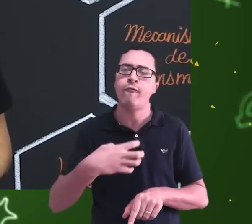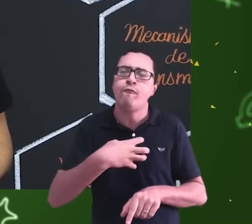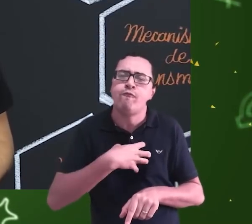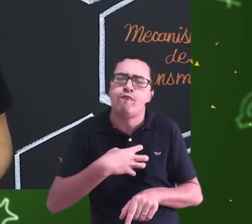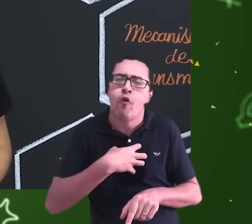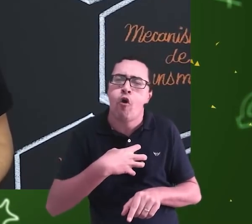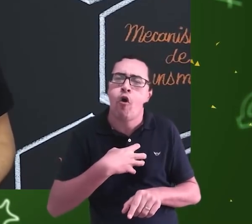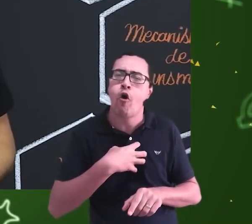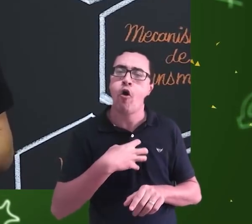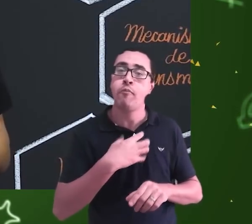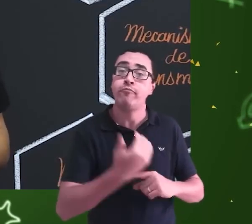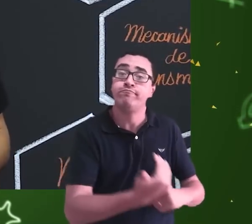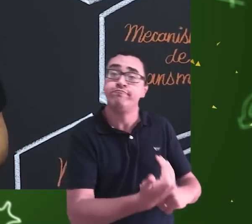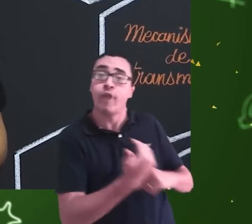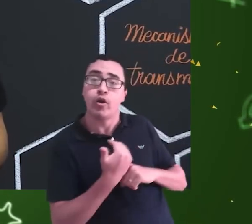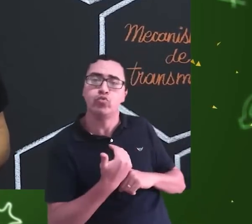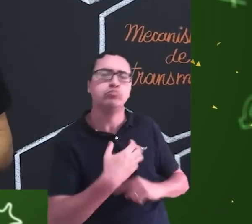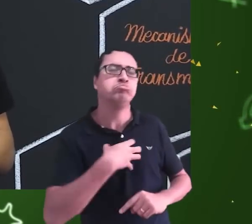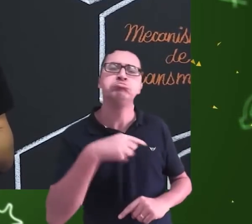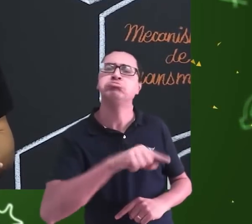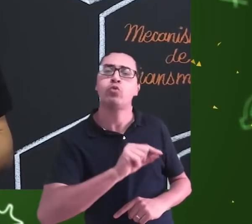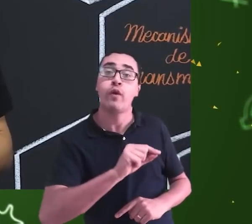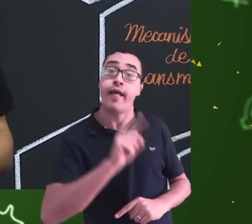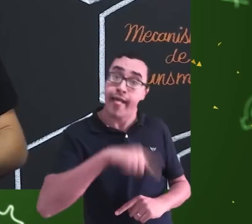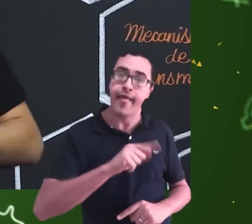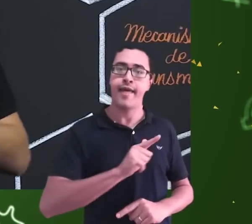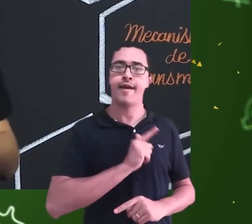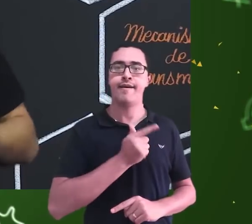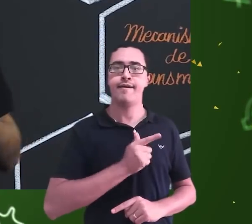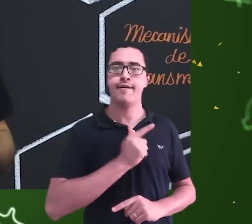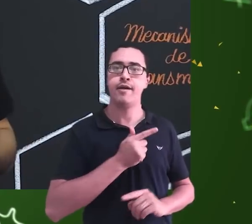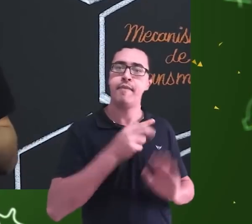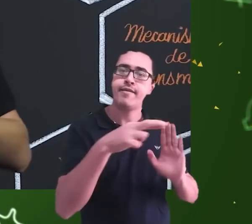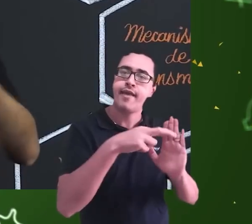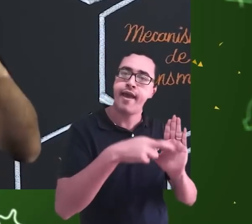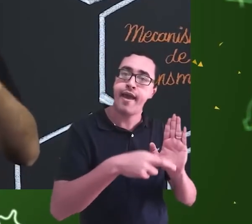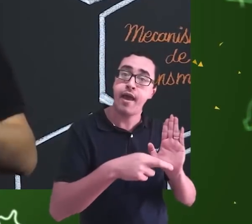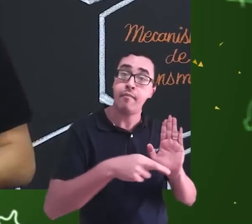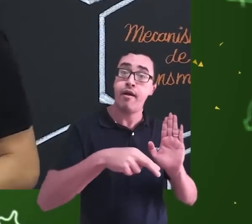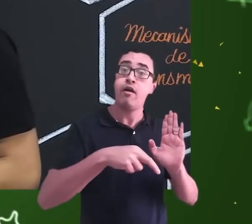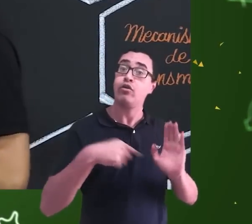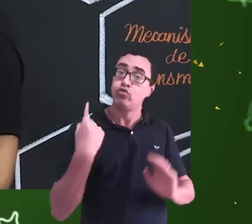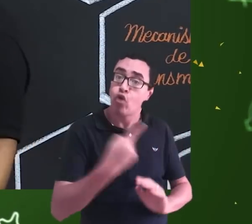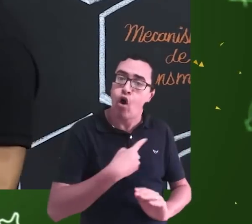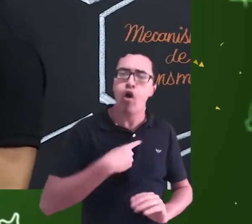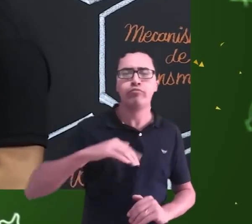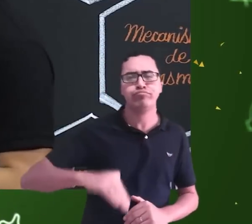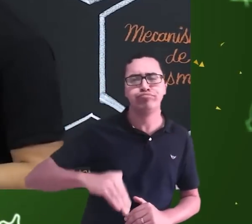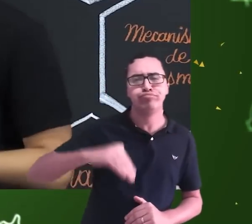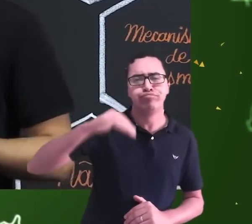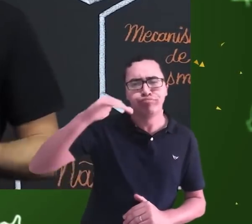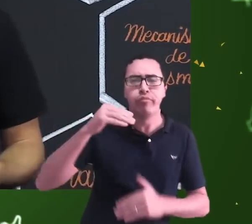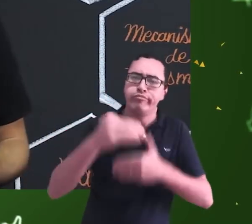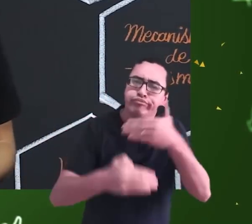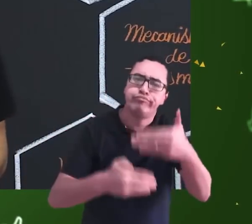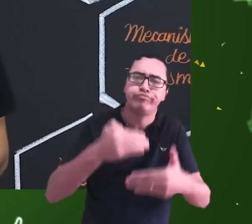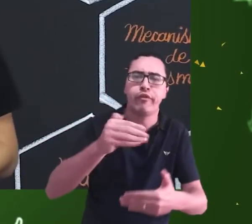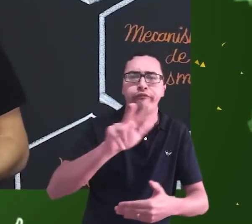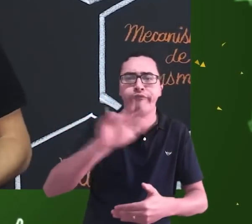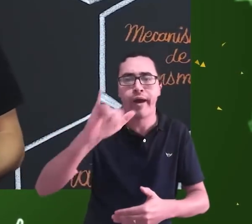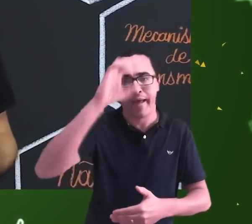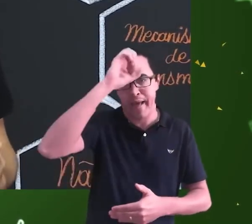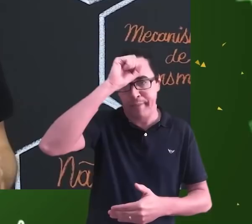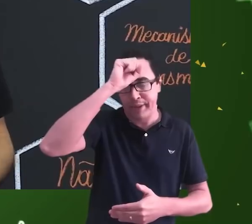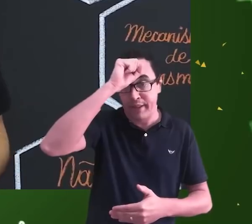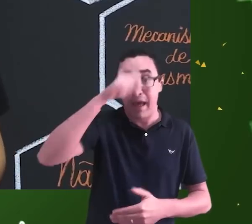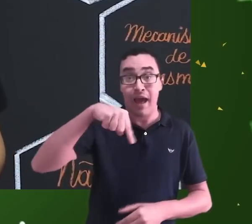garantir uma comunicação plena, que é o que a gente chama de gramática, essas regrinhas que a gente vai aprender pouco a pouco ao longo da vida. No caso do Brasil, a nossa